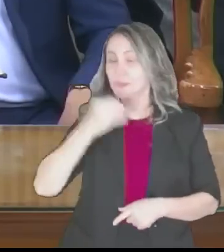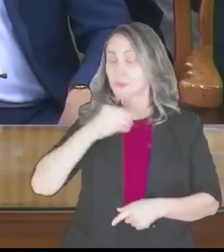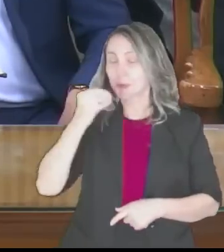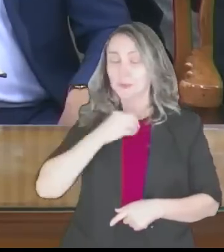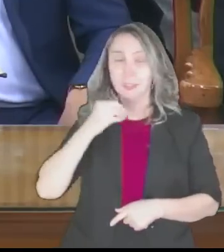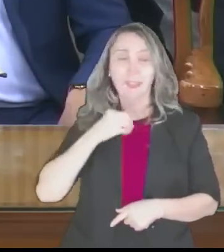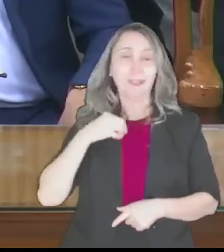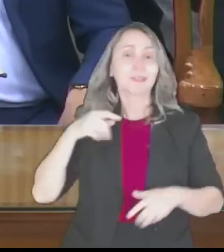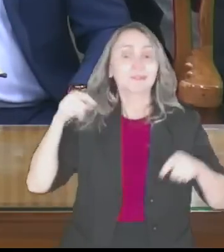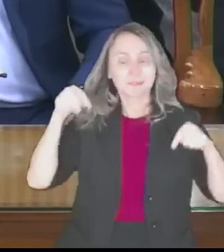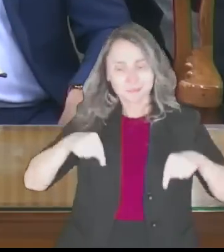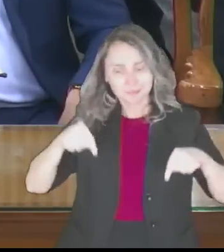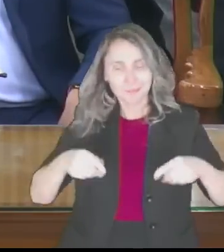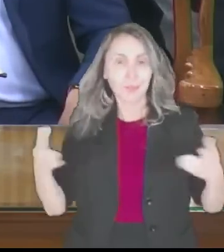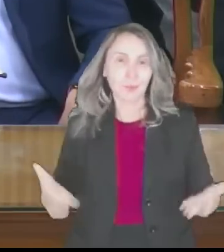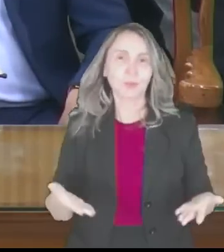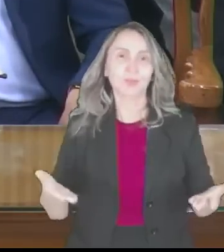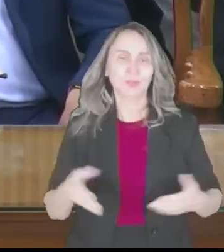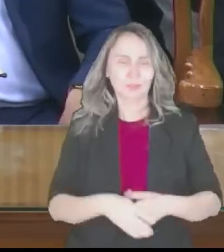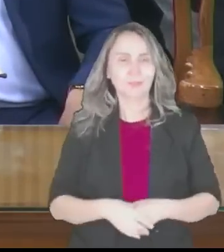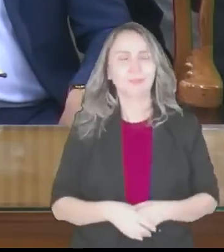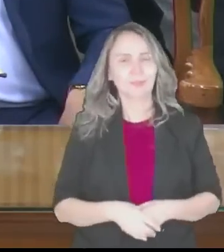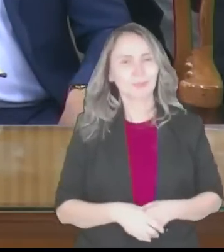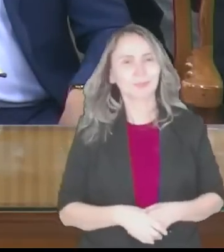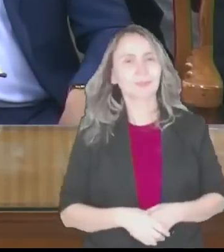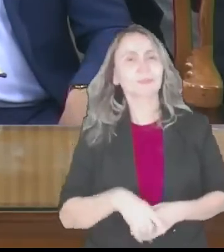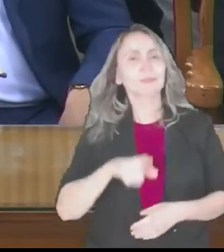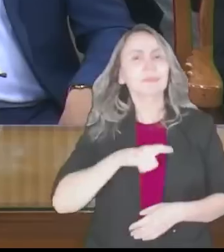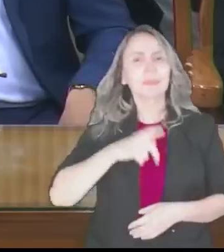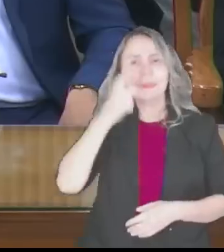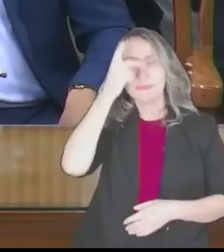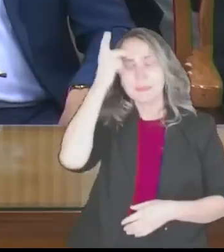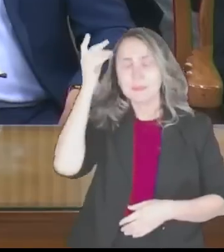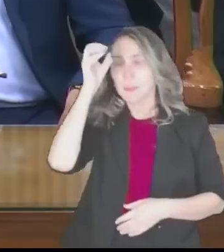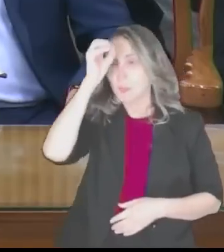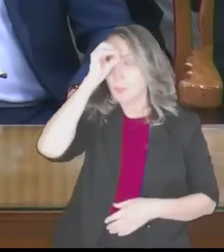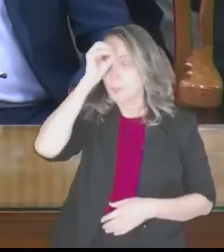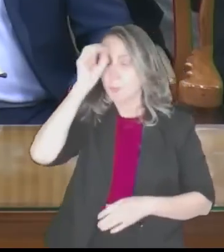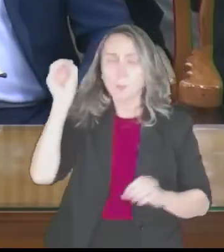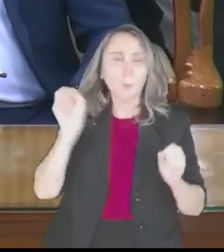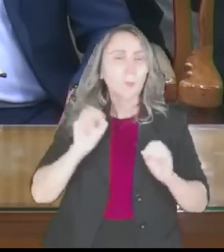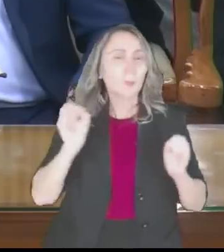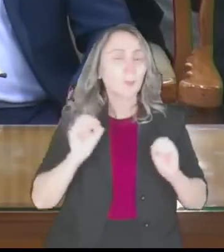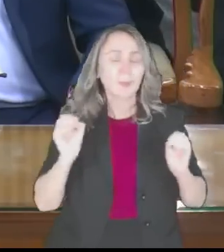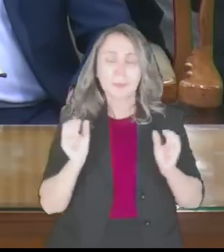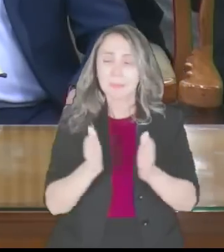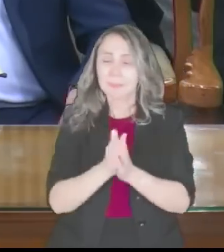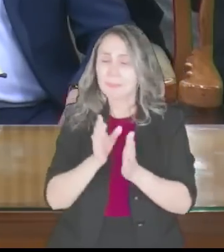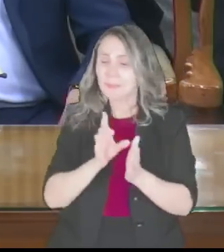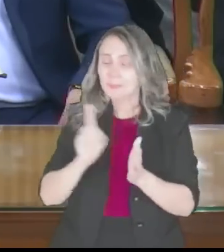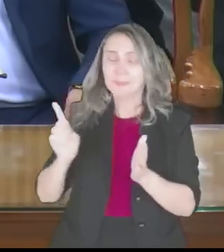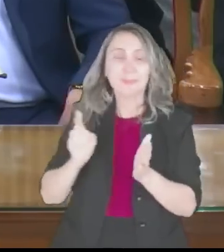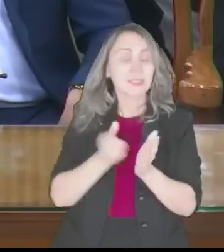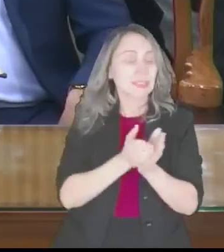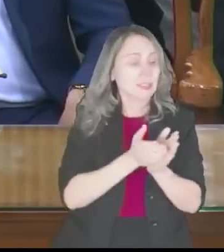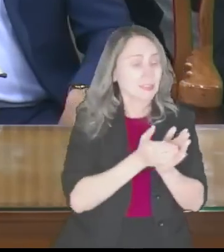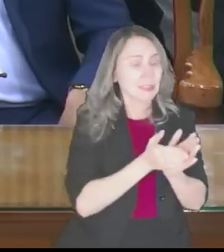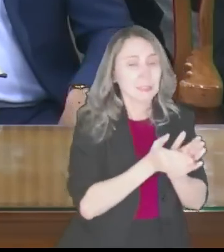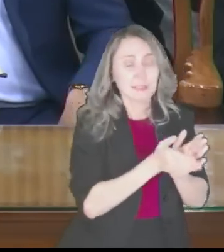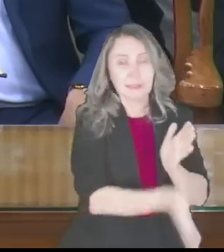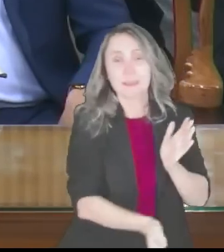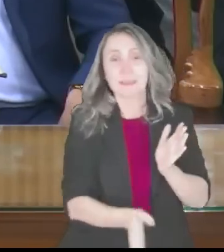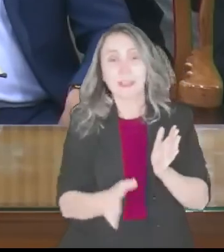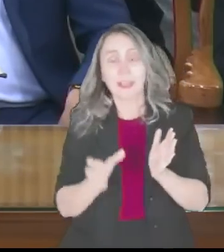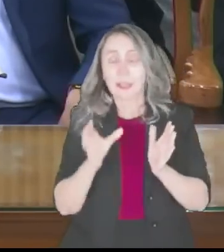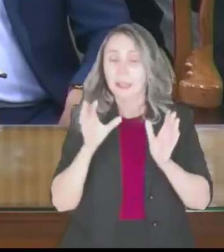existiu foi essa. Tem gente que não entende nada do evangelho, se desvia, muda